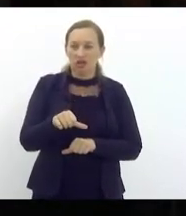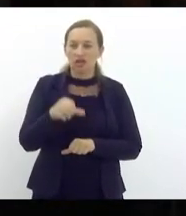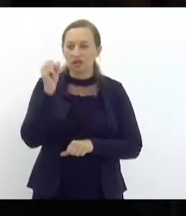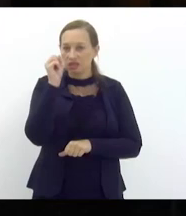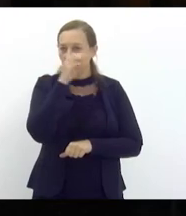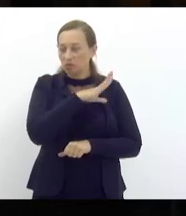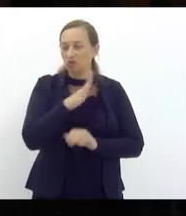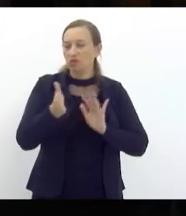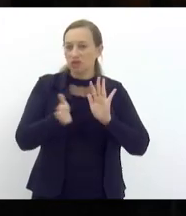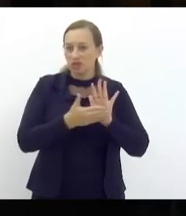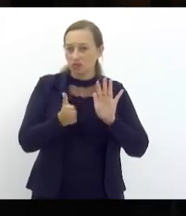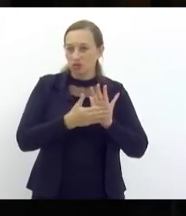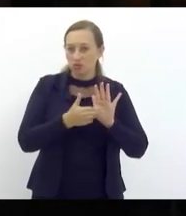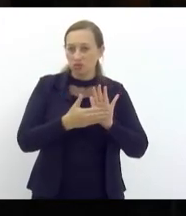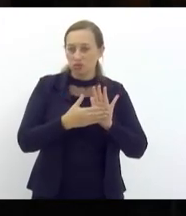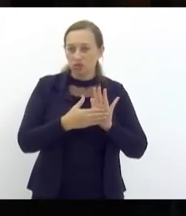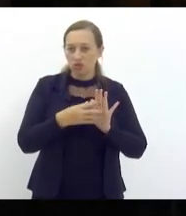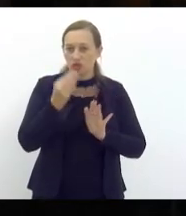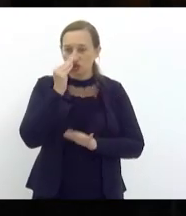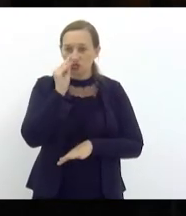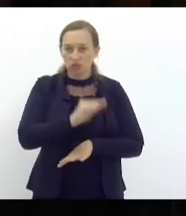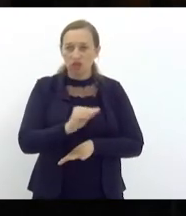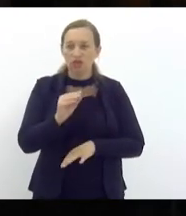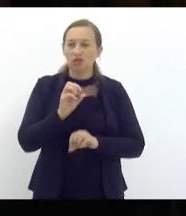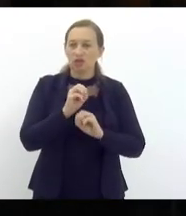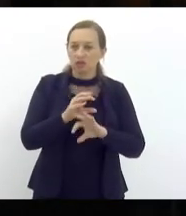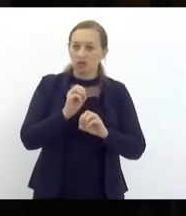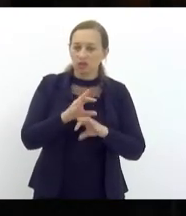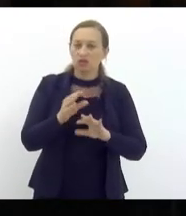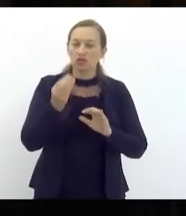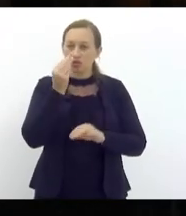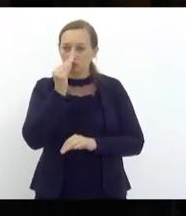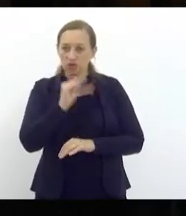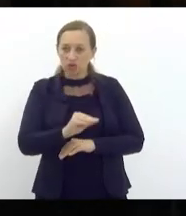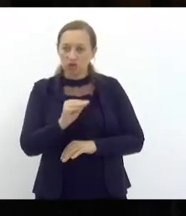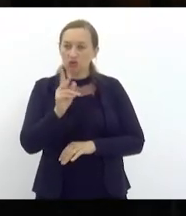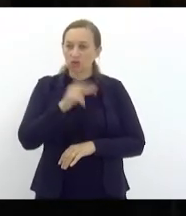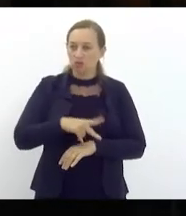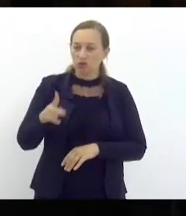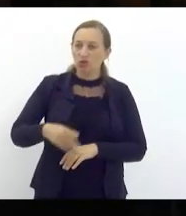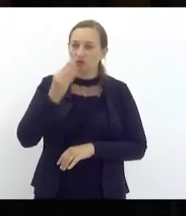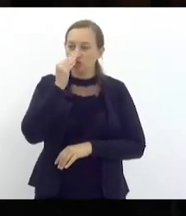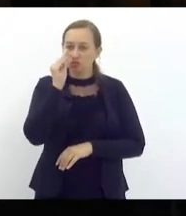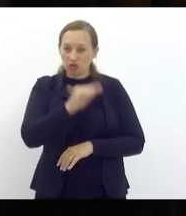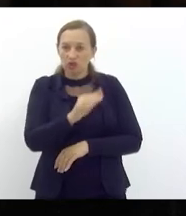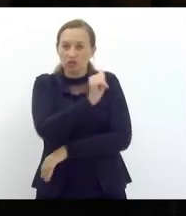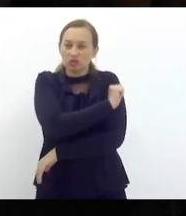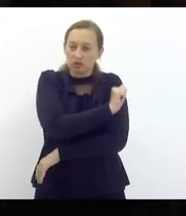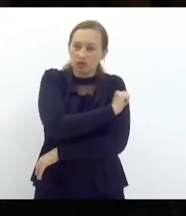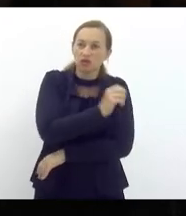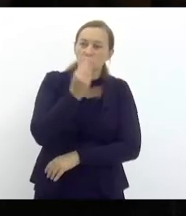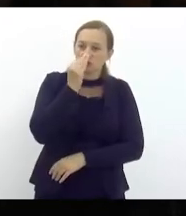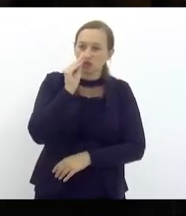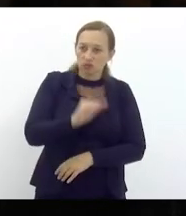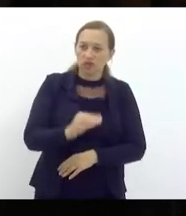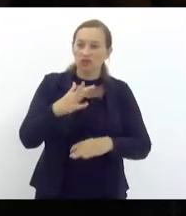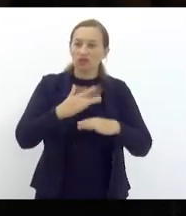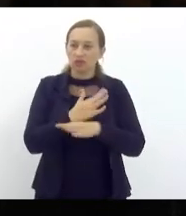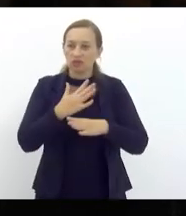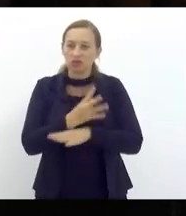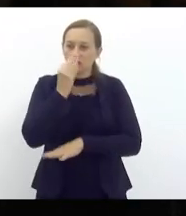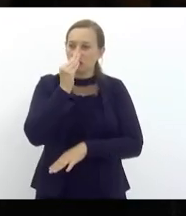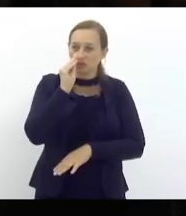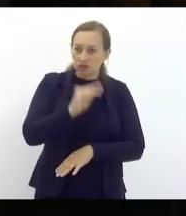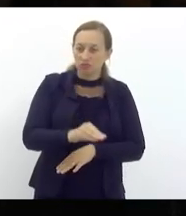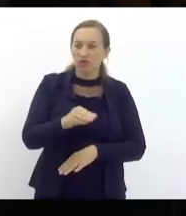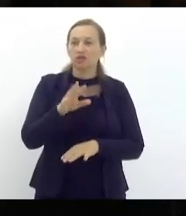que foi proposto desrespeitando a educação desrespeitando os profissionais desrespeitando os estudantes desrespeitando a cidade desrespeitando